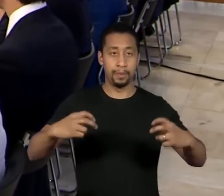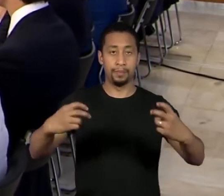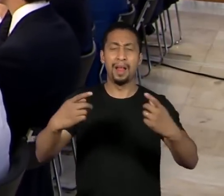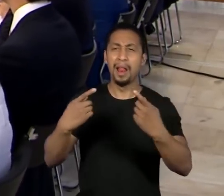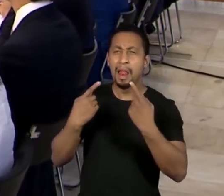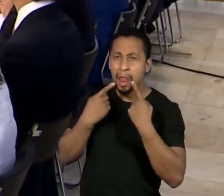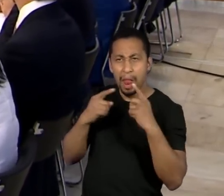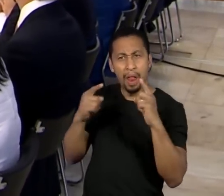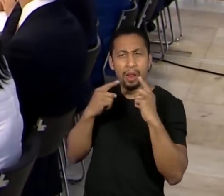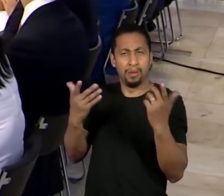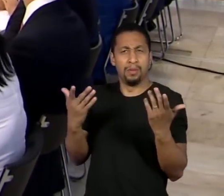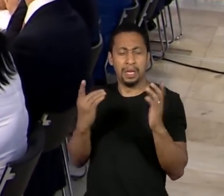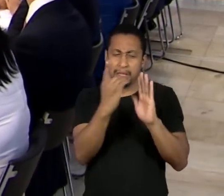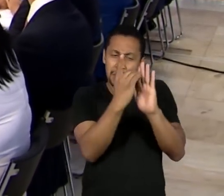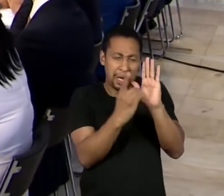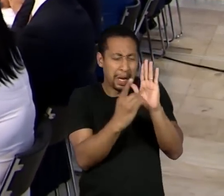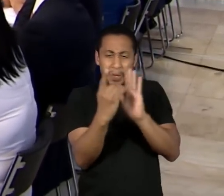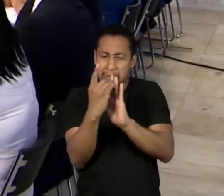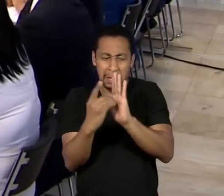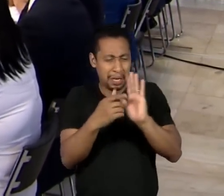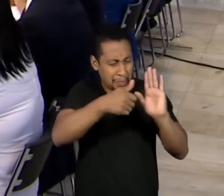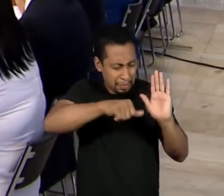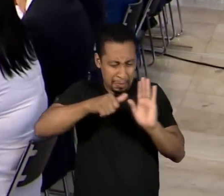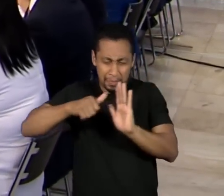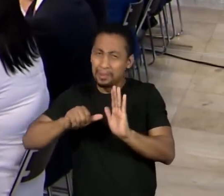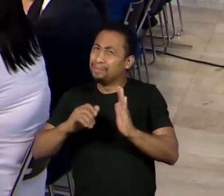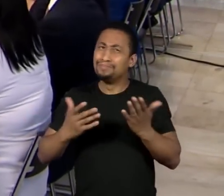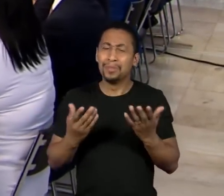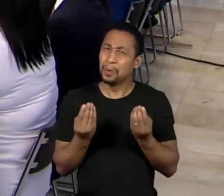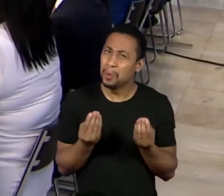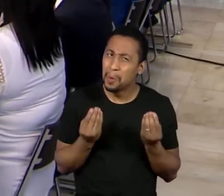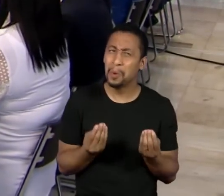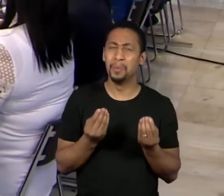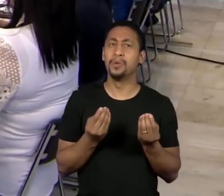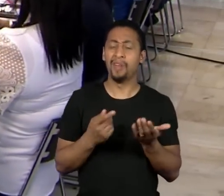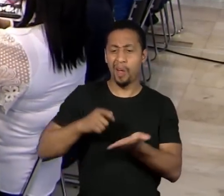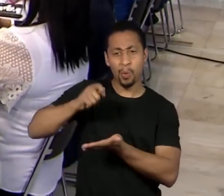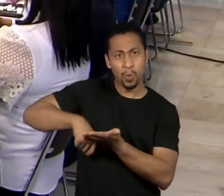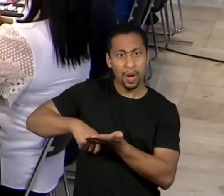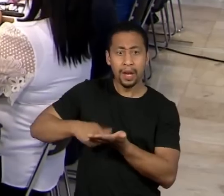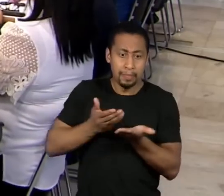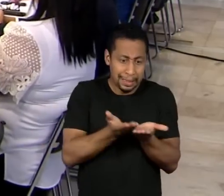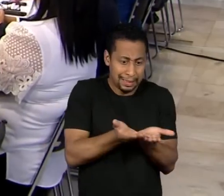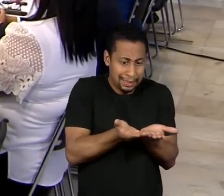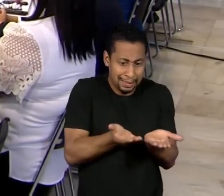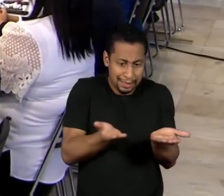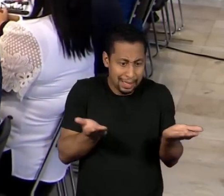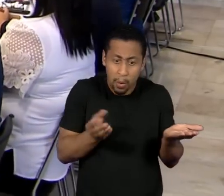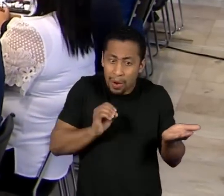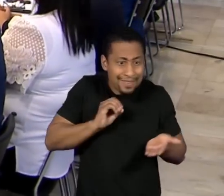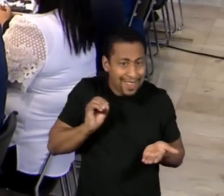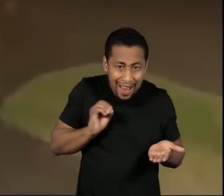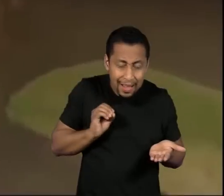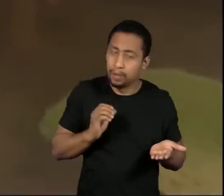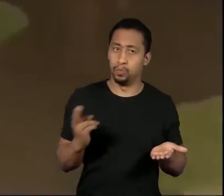de pontos nos decretos revogados, sobre contrato sem licitação de empresas de saneamento.